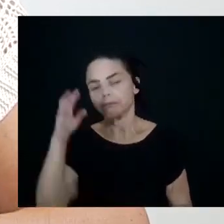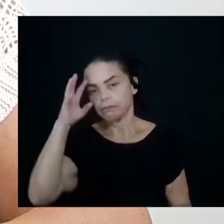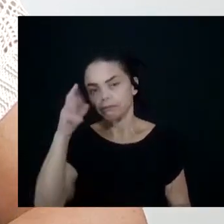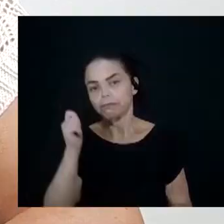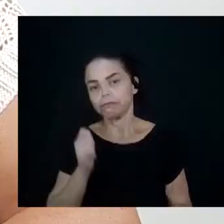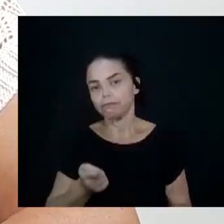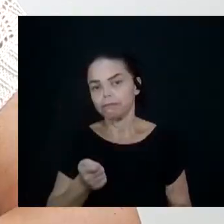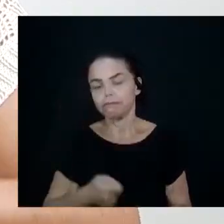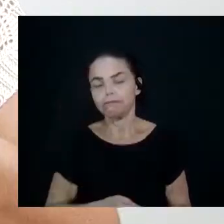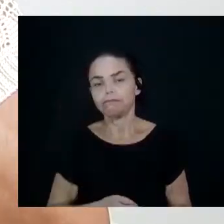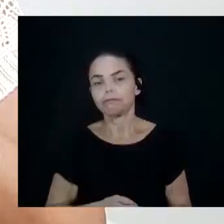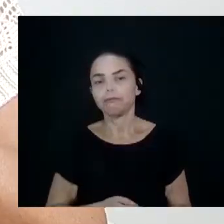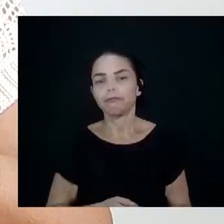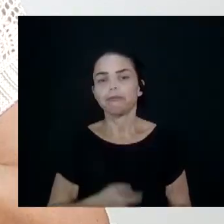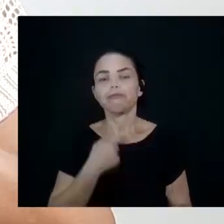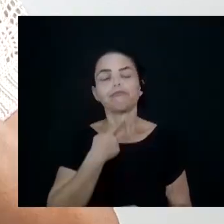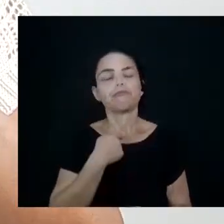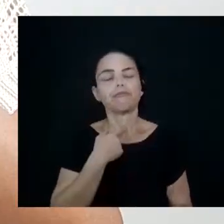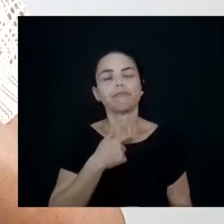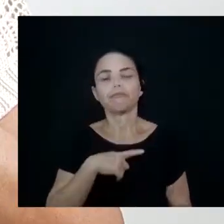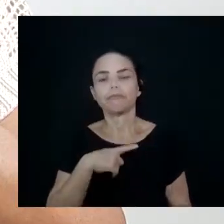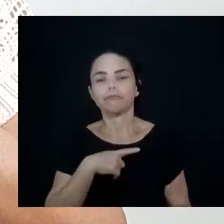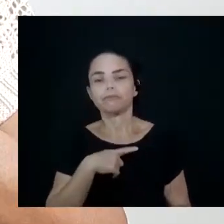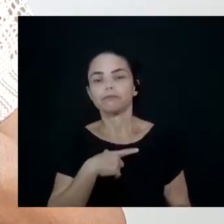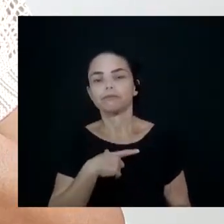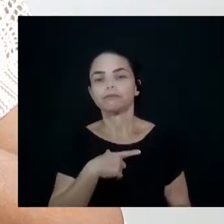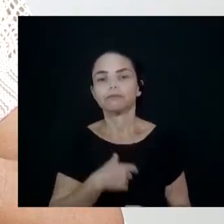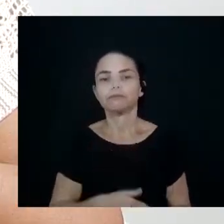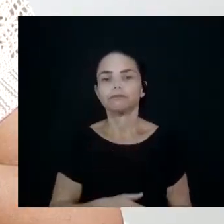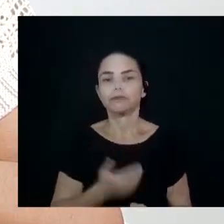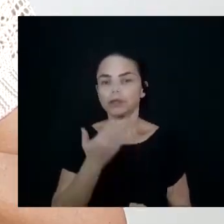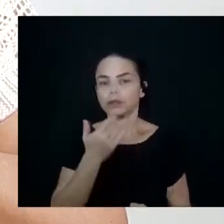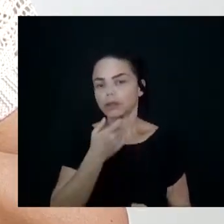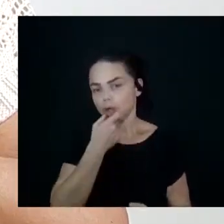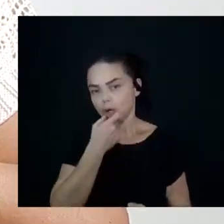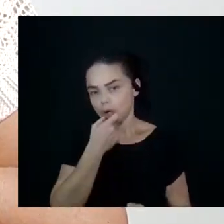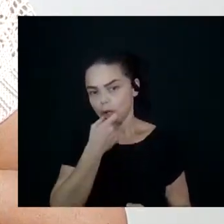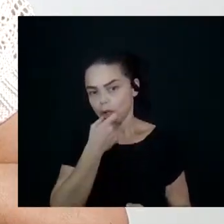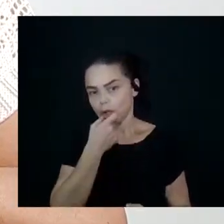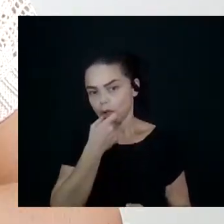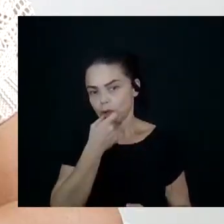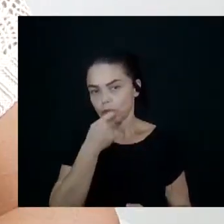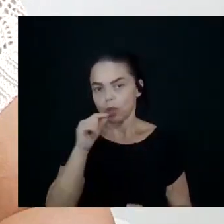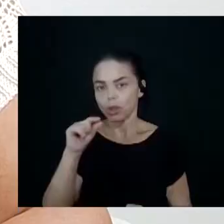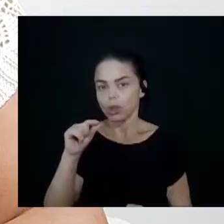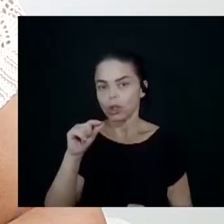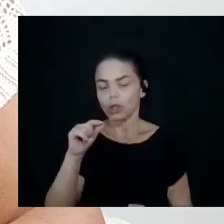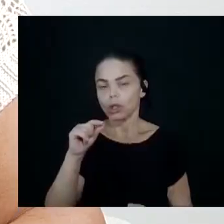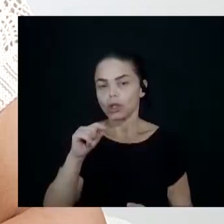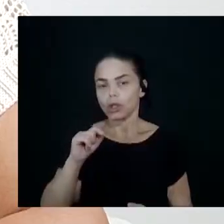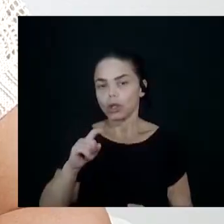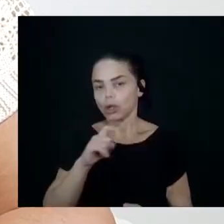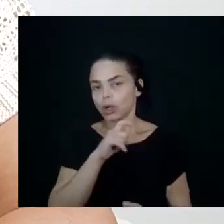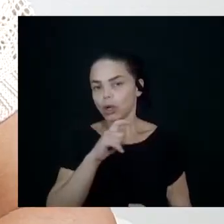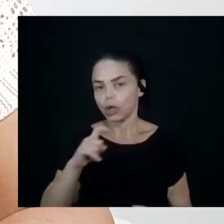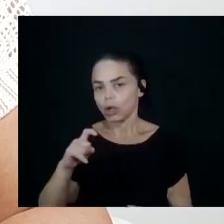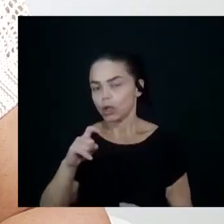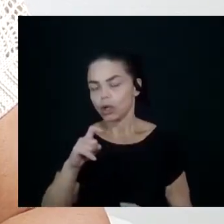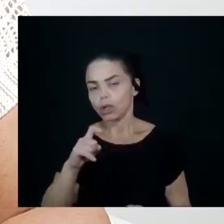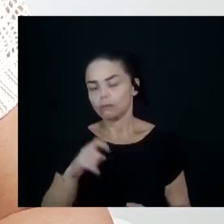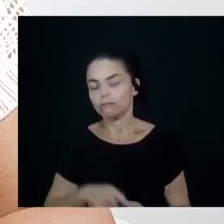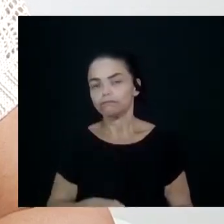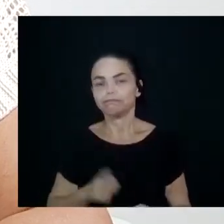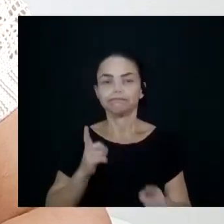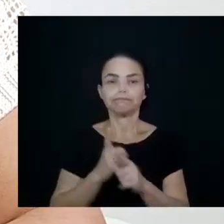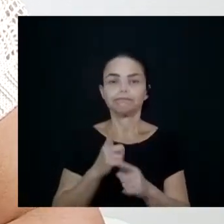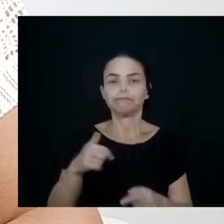eu decidi, numa vontade que eu tive, numa época de comer uma bolachinha de goiabinha. Fui em vários